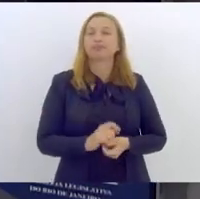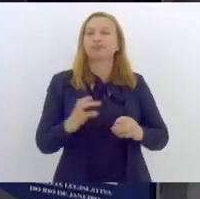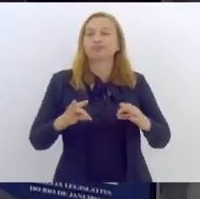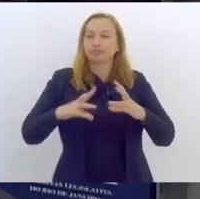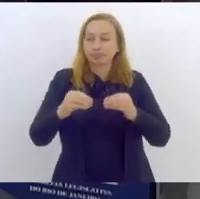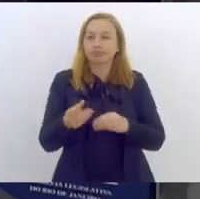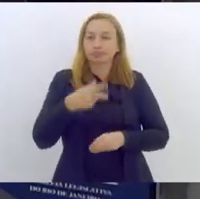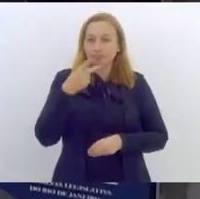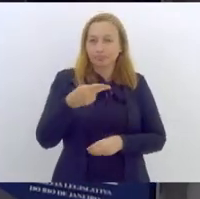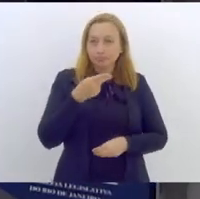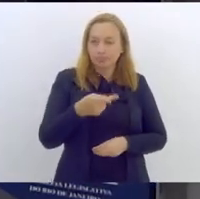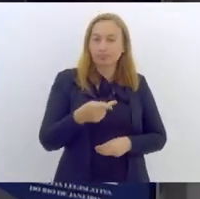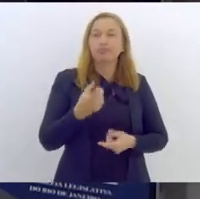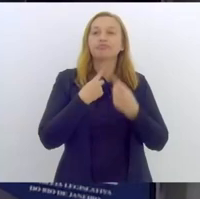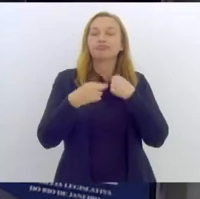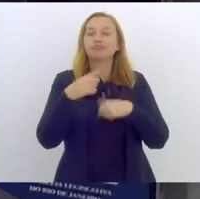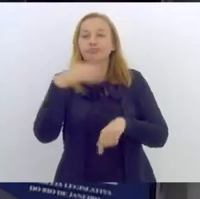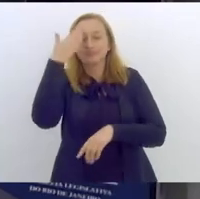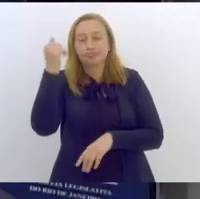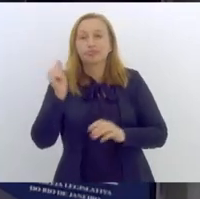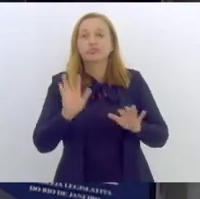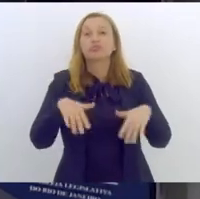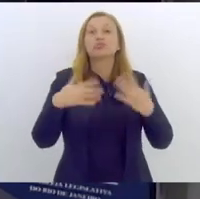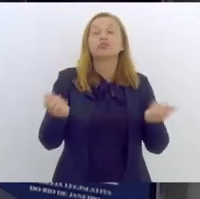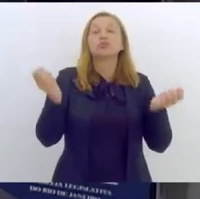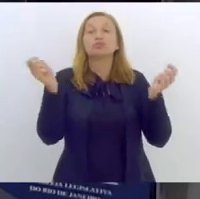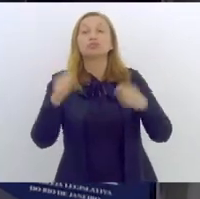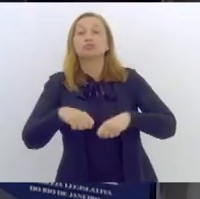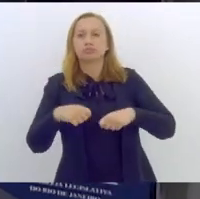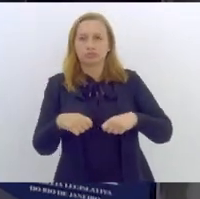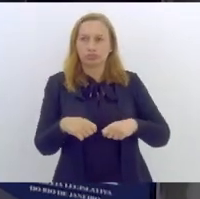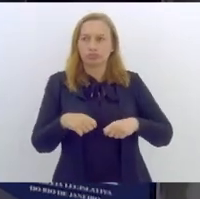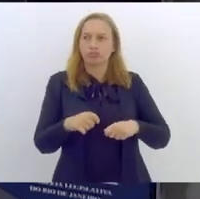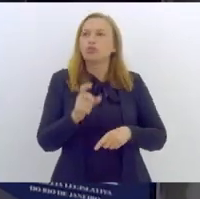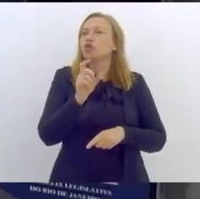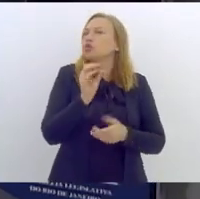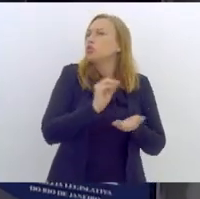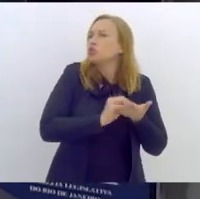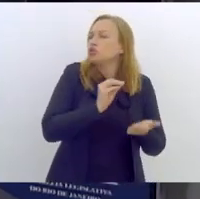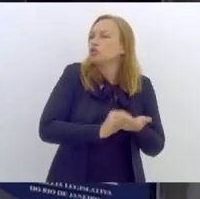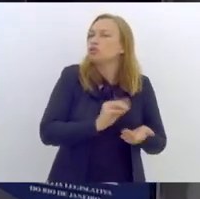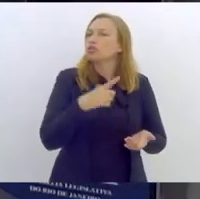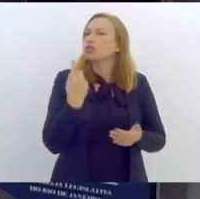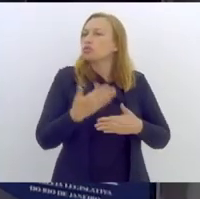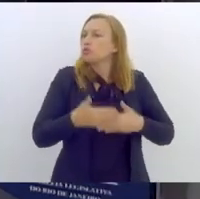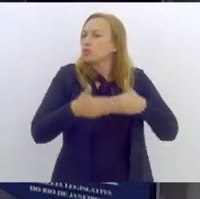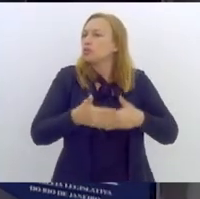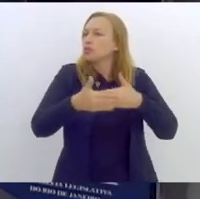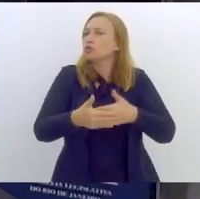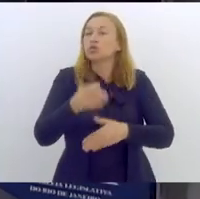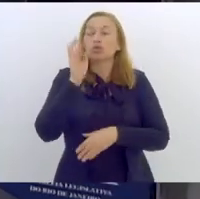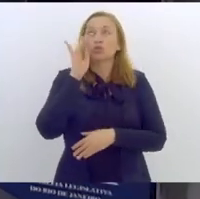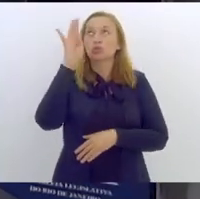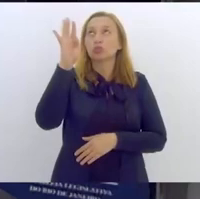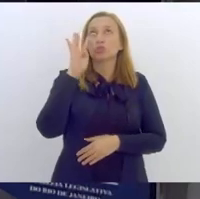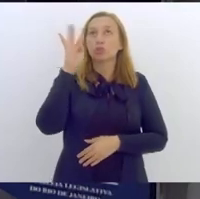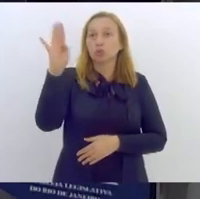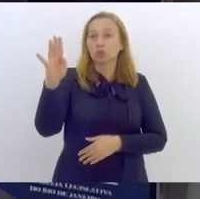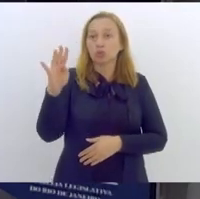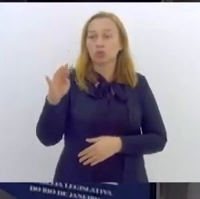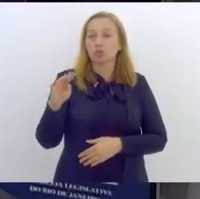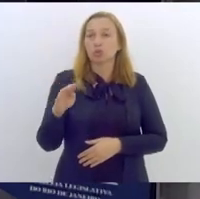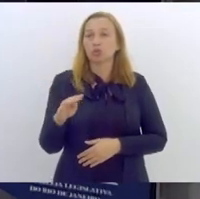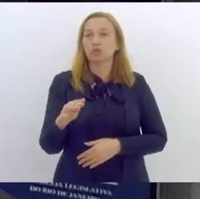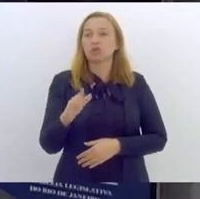nós desejamos saber qual a possibilidade e o que falta para a gente já começar o tão sonhado momento de